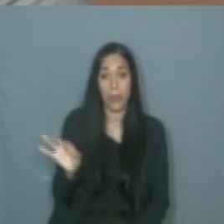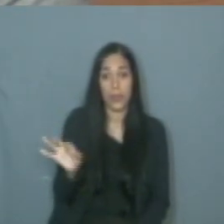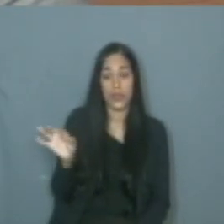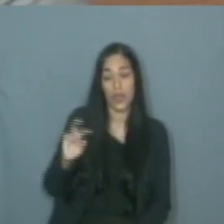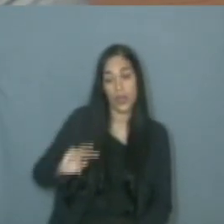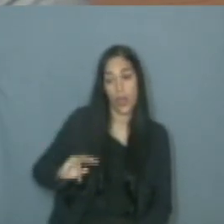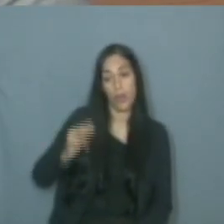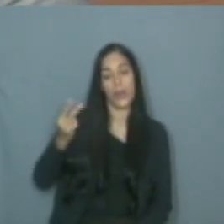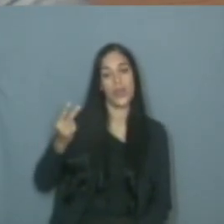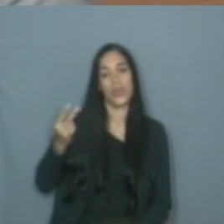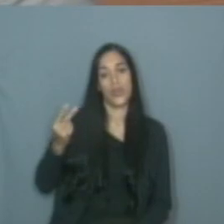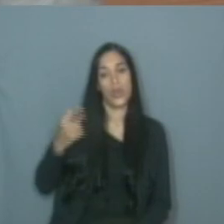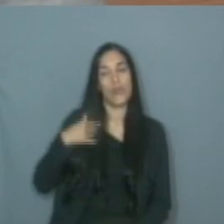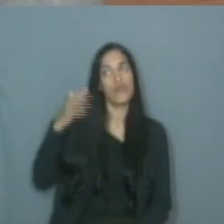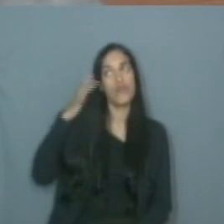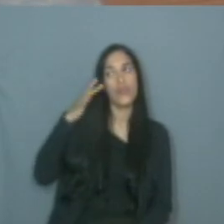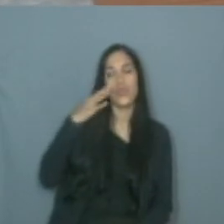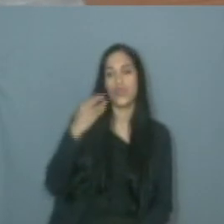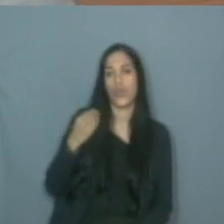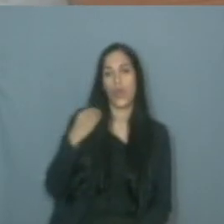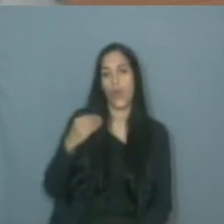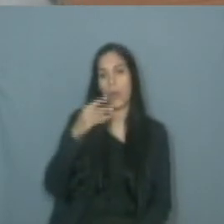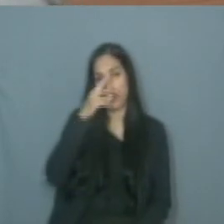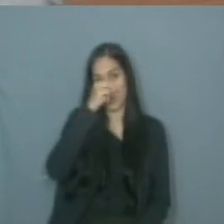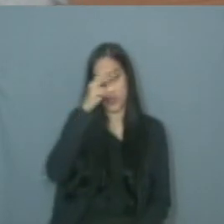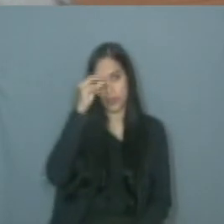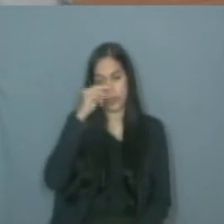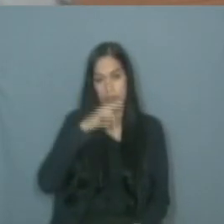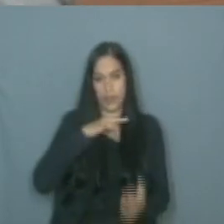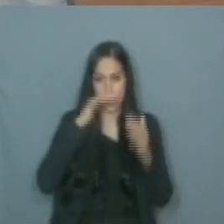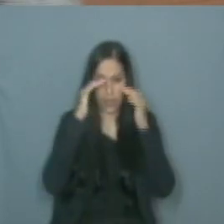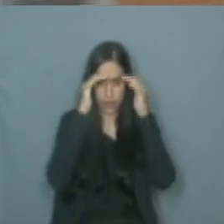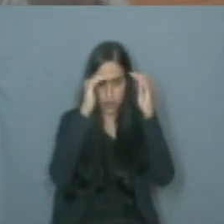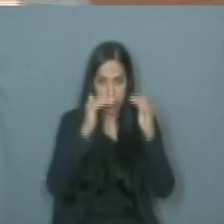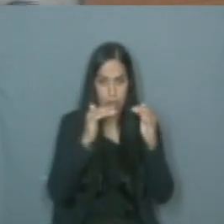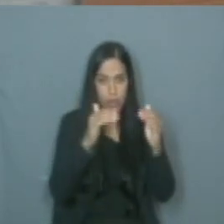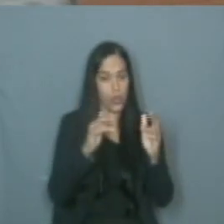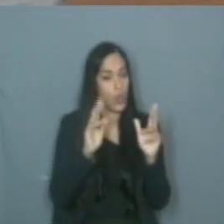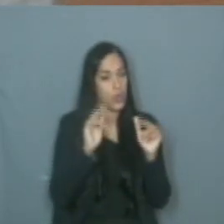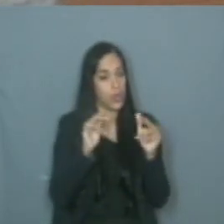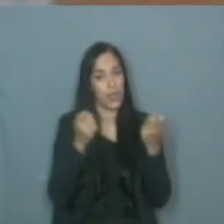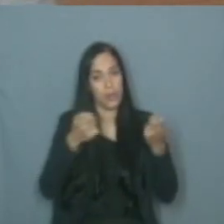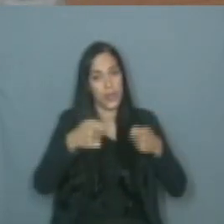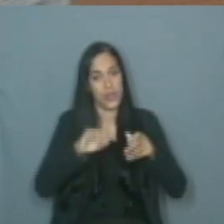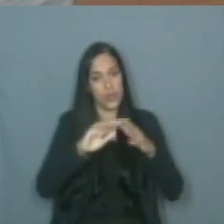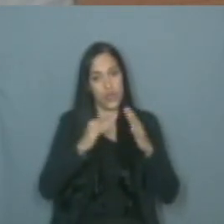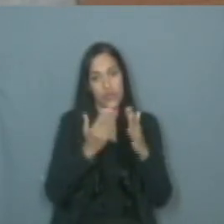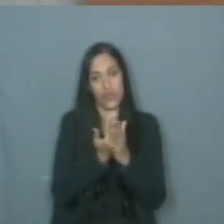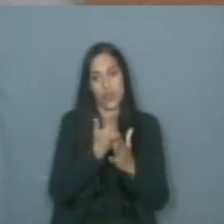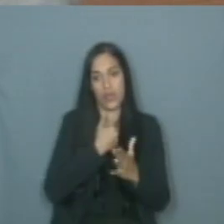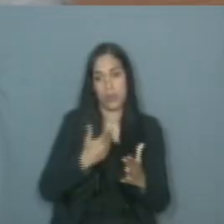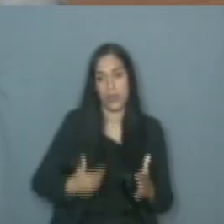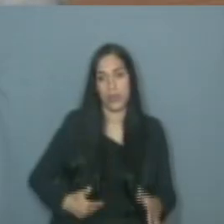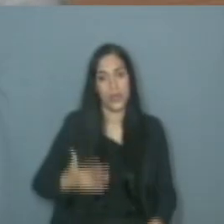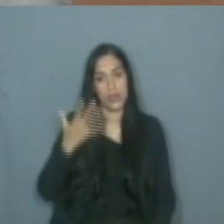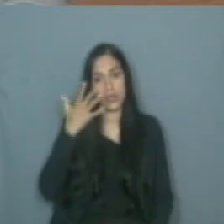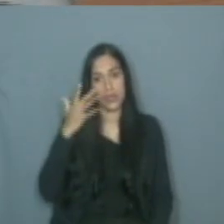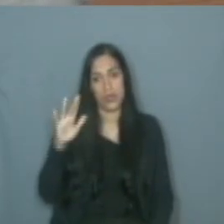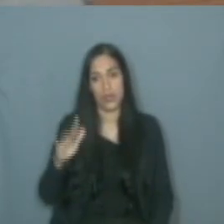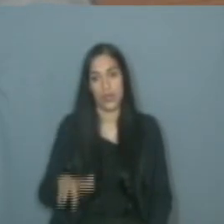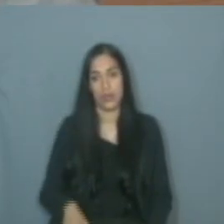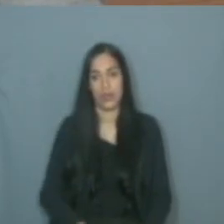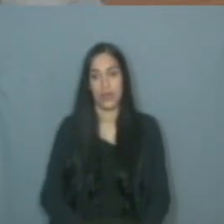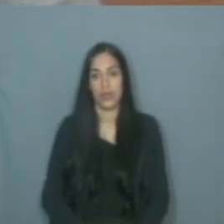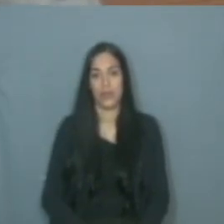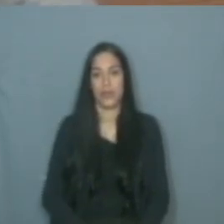eles, eu não imagino como é que o prefeito vai ter respeito por eles, não. Nunca precisou de uma escola pública, né? Não sabe o que é isso. Vamos lá,